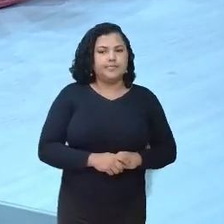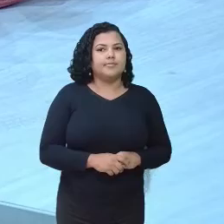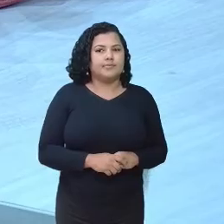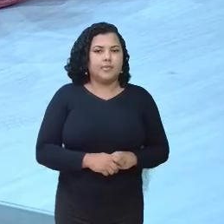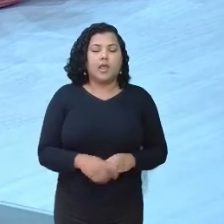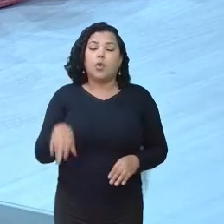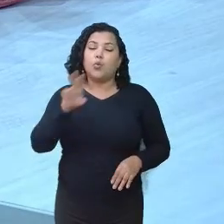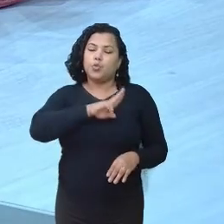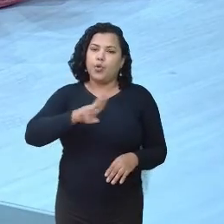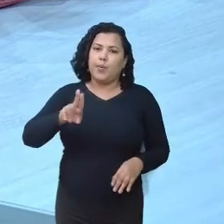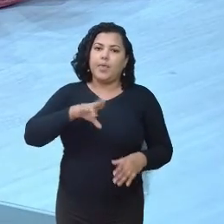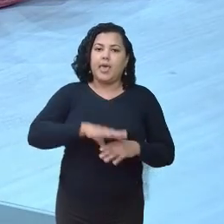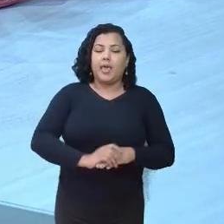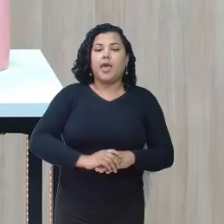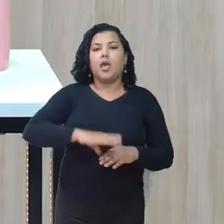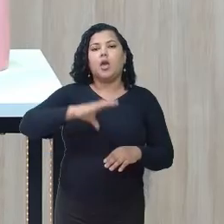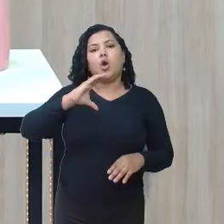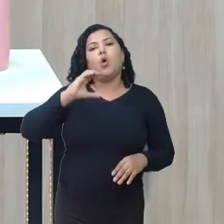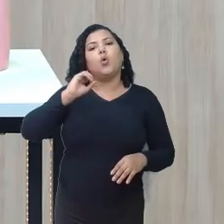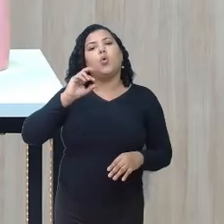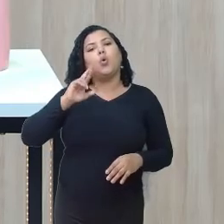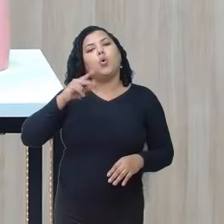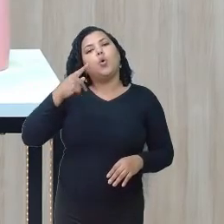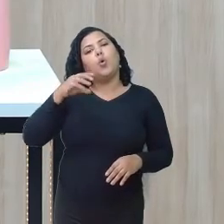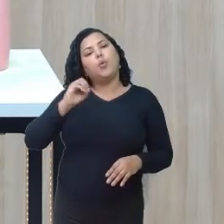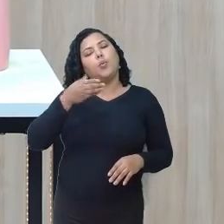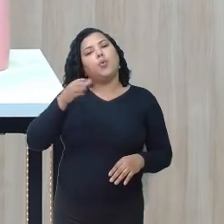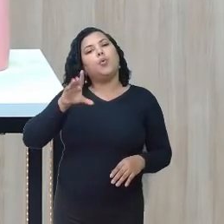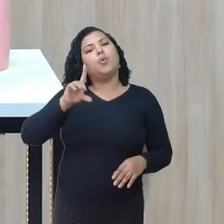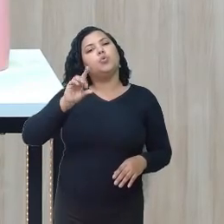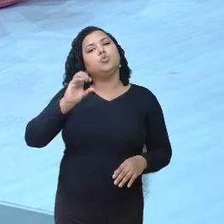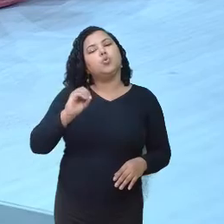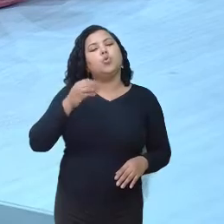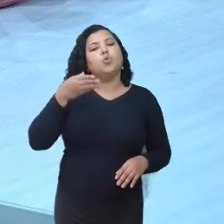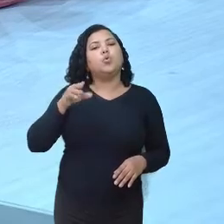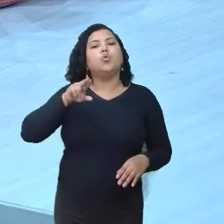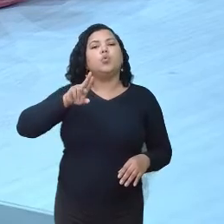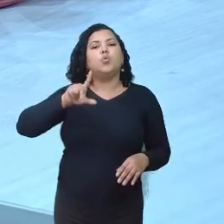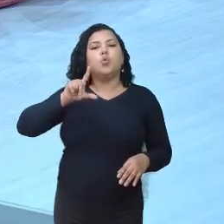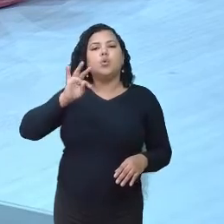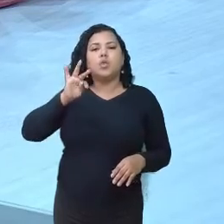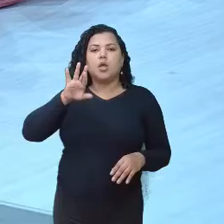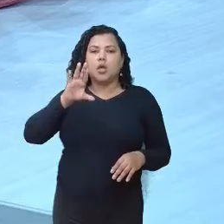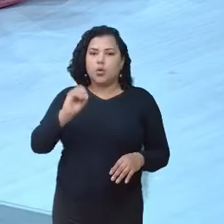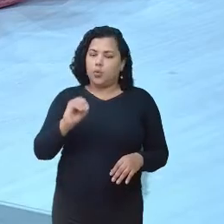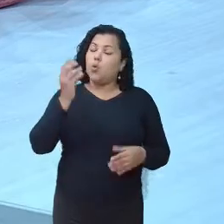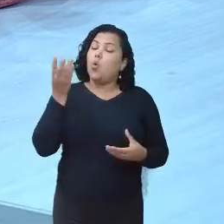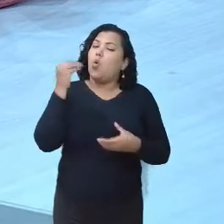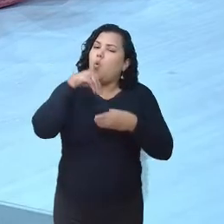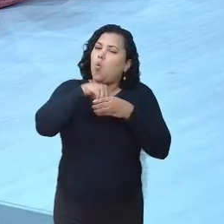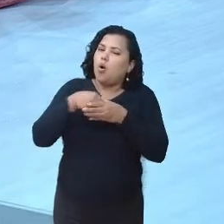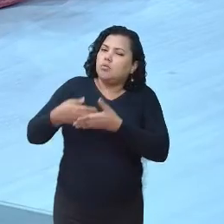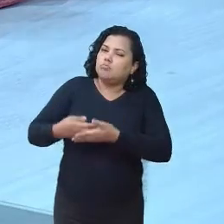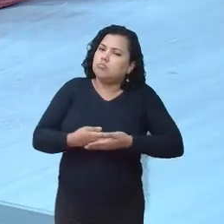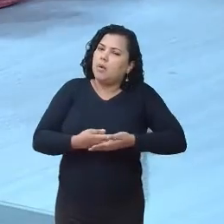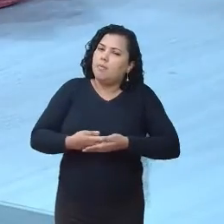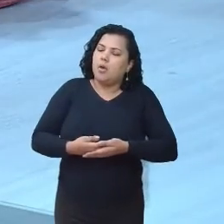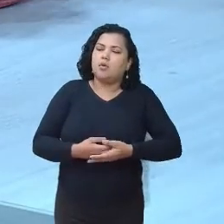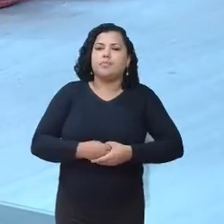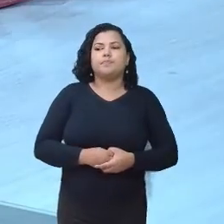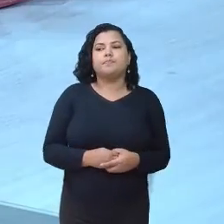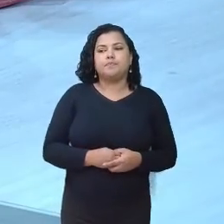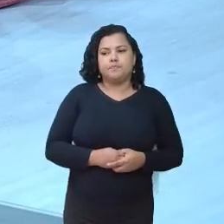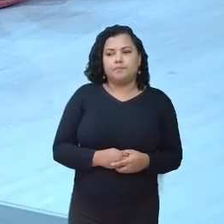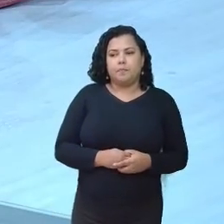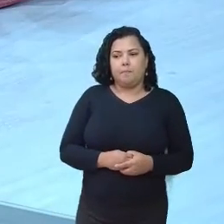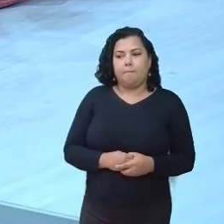é chamada de corpo do útero, onde fica o bebê. Aqui abaixo é que vai ficar